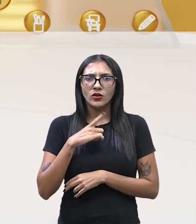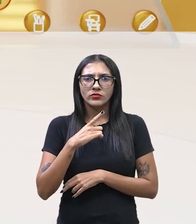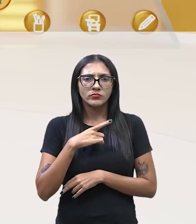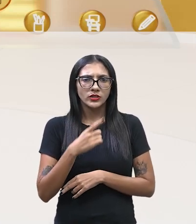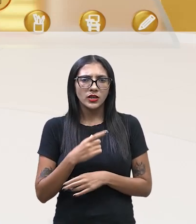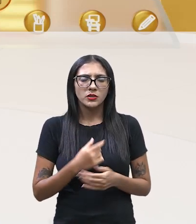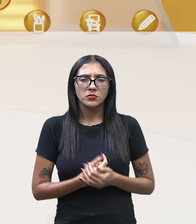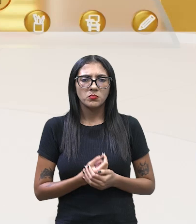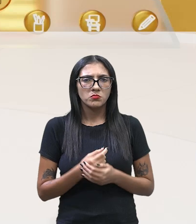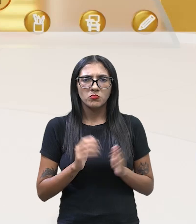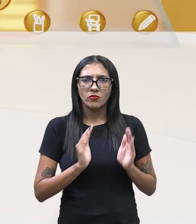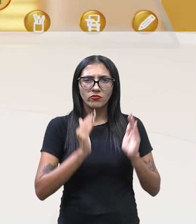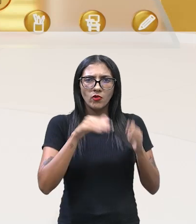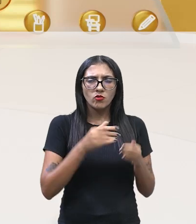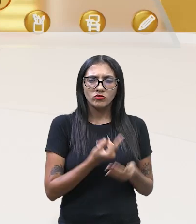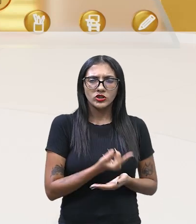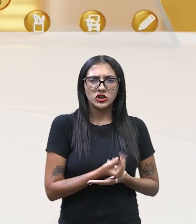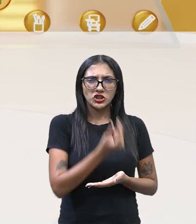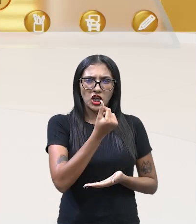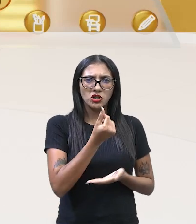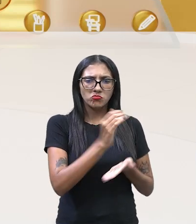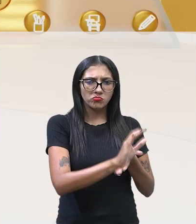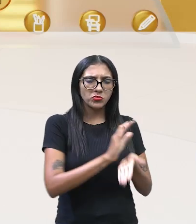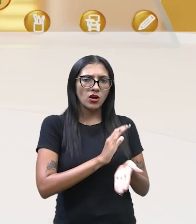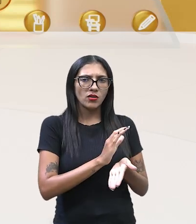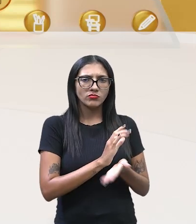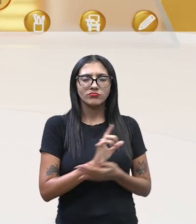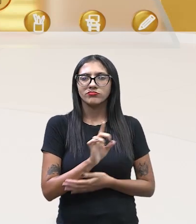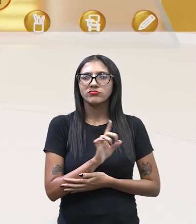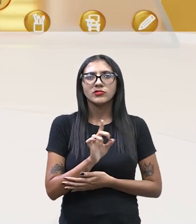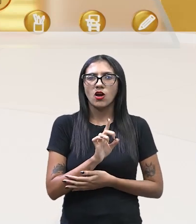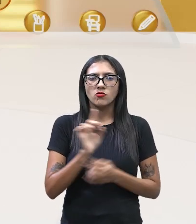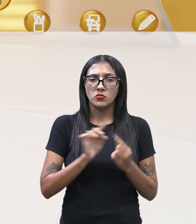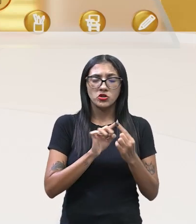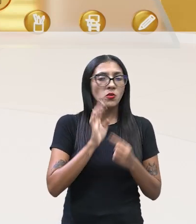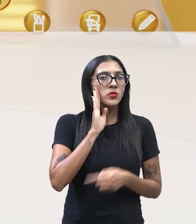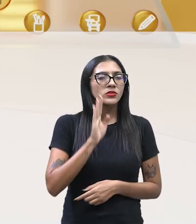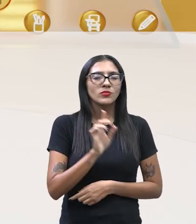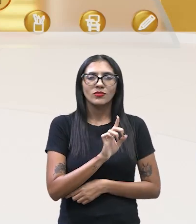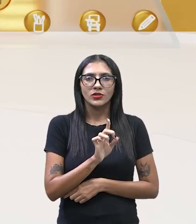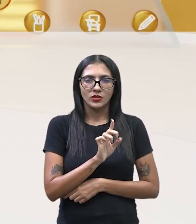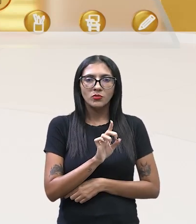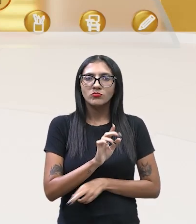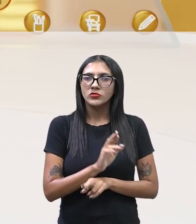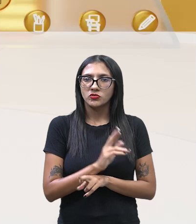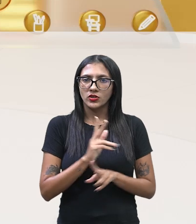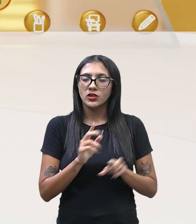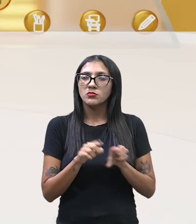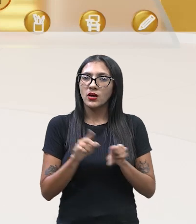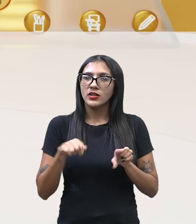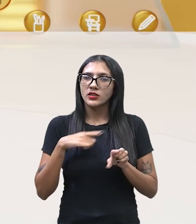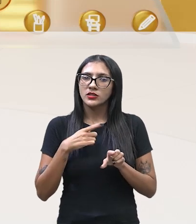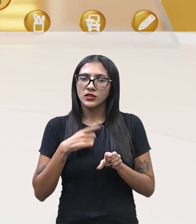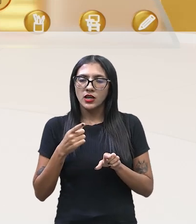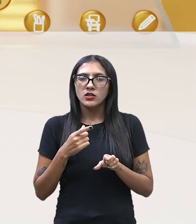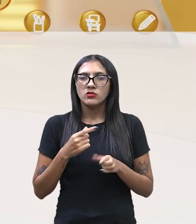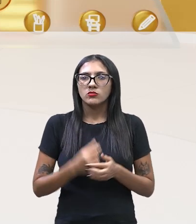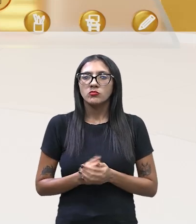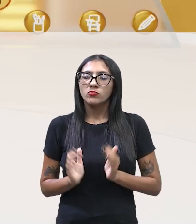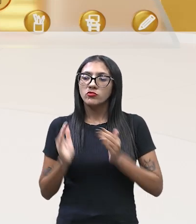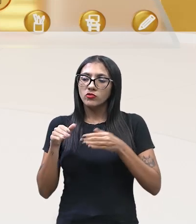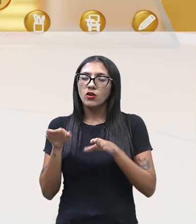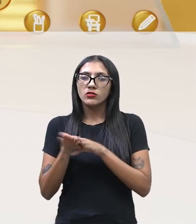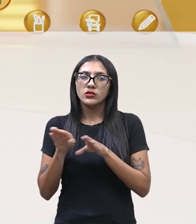recursos financeiros, né? Desse retorno financeiro. Não é o objetivo principal, mas ele também está inserido dentro